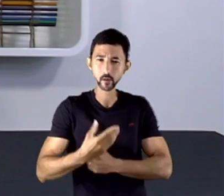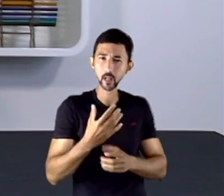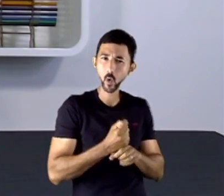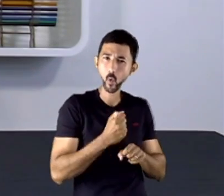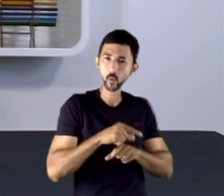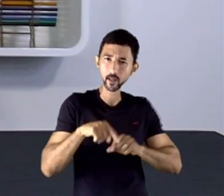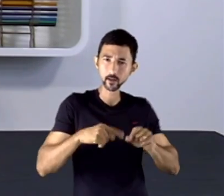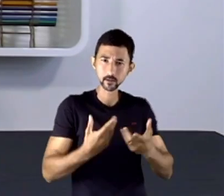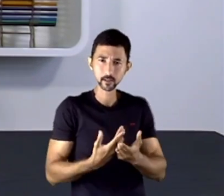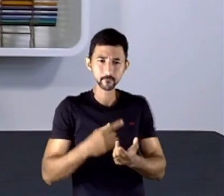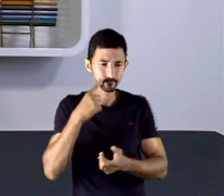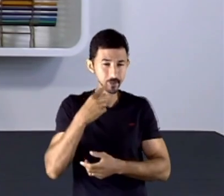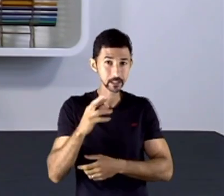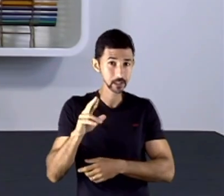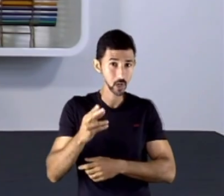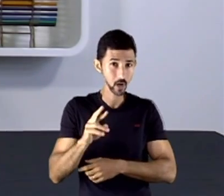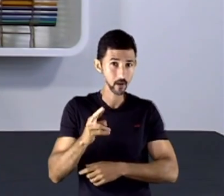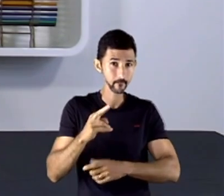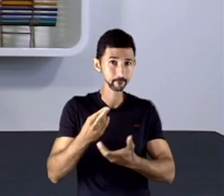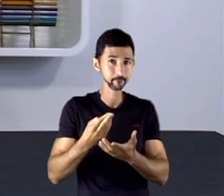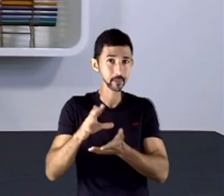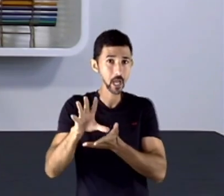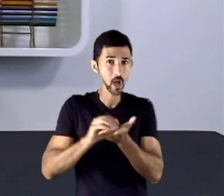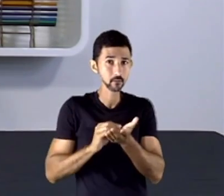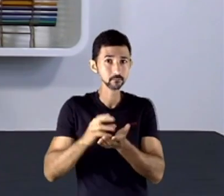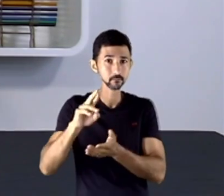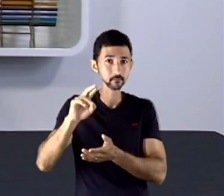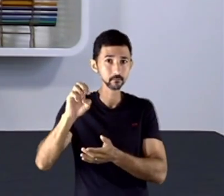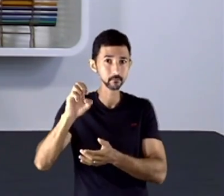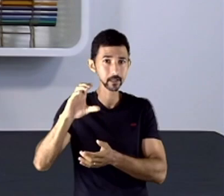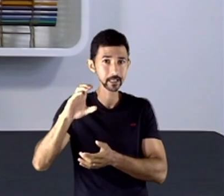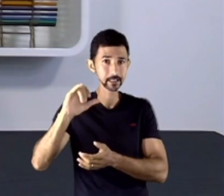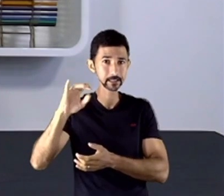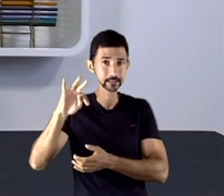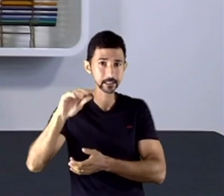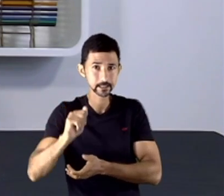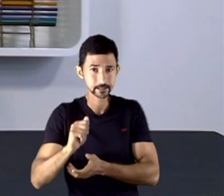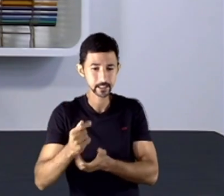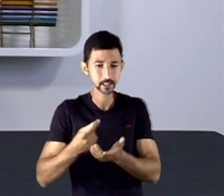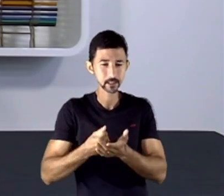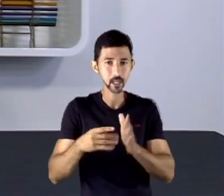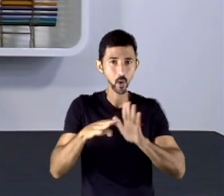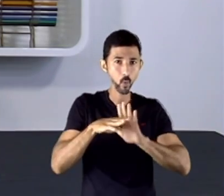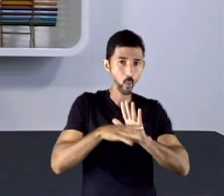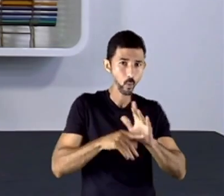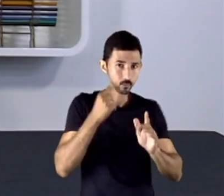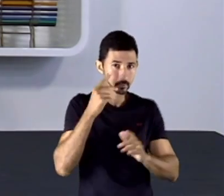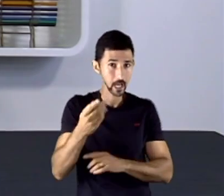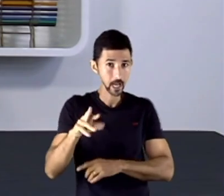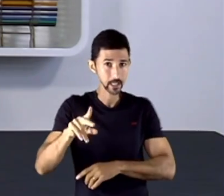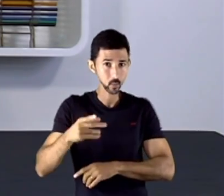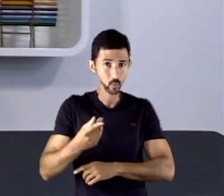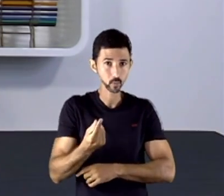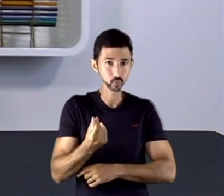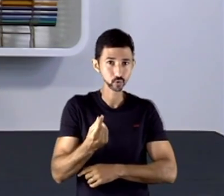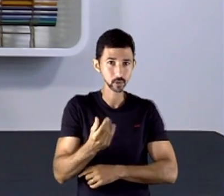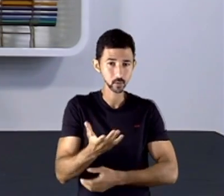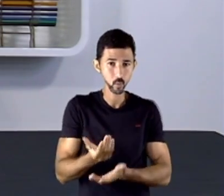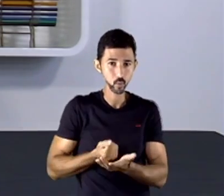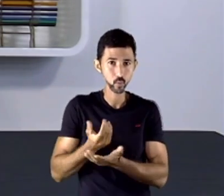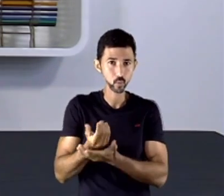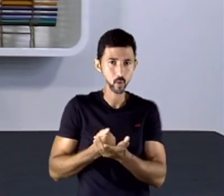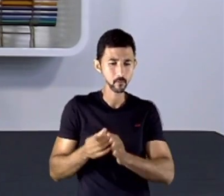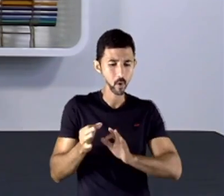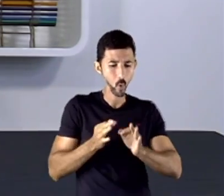aqui comigo, vê se essa receita está de acordo com a tabela que eu coloquei aqui para ter